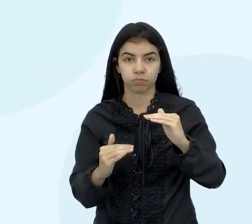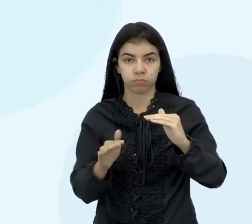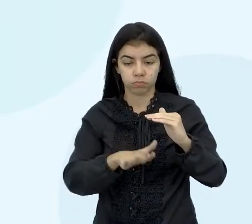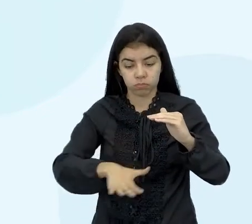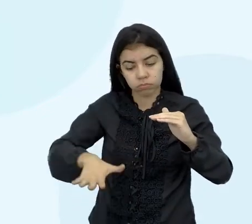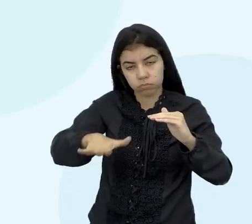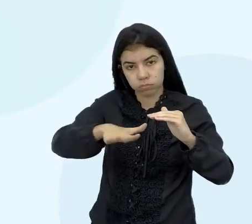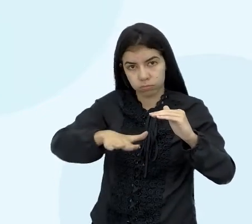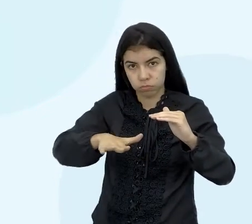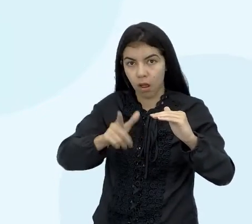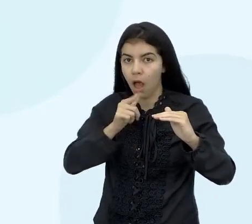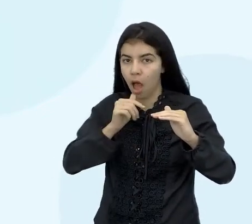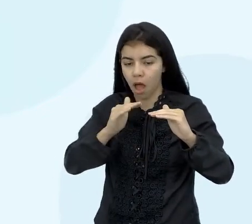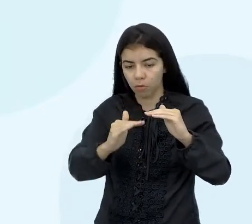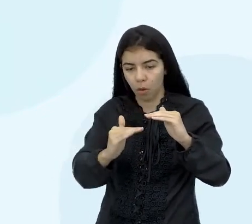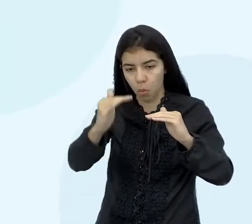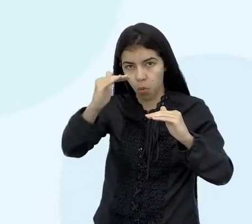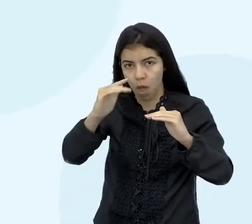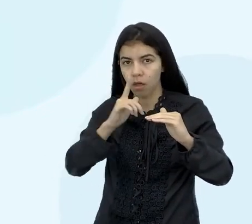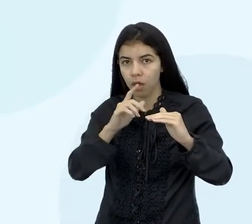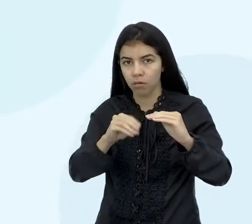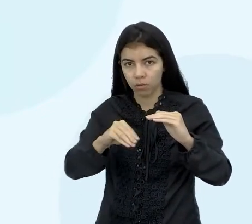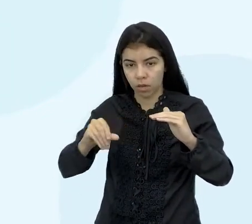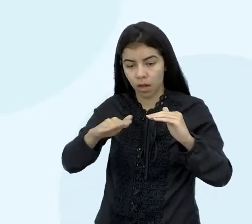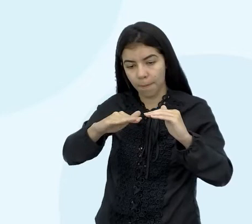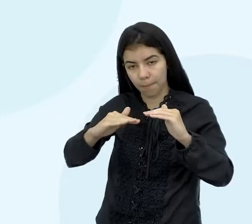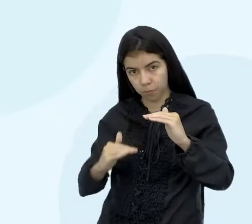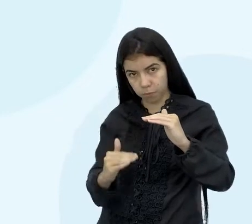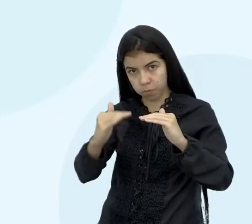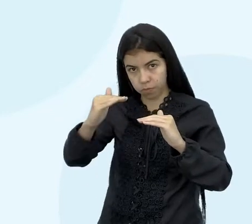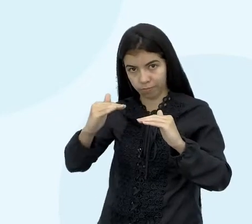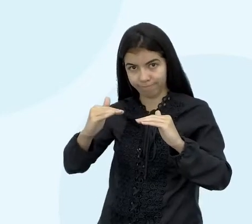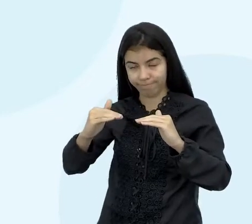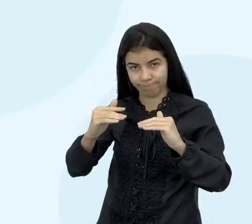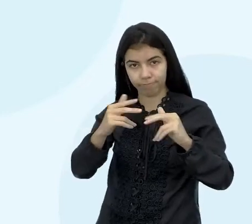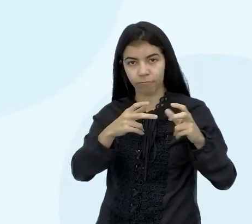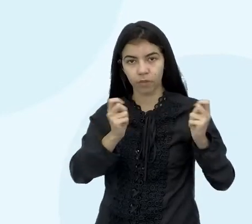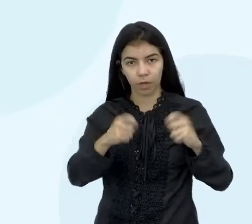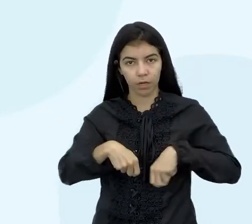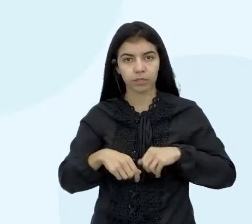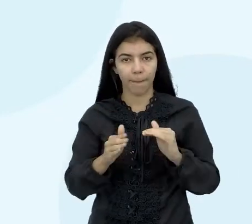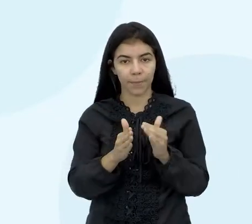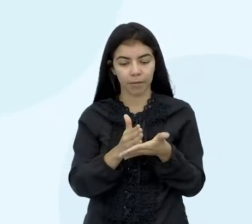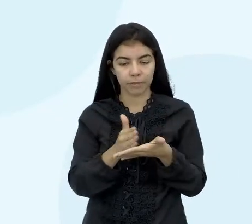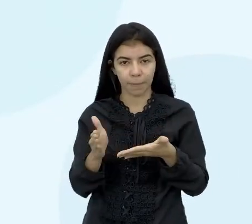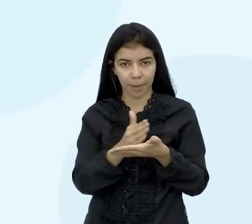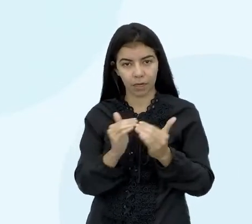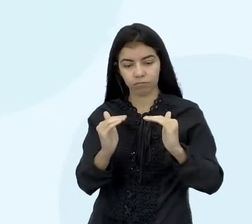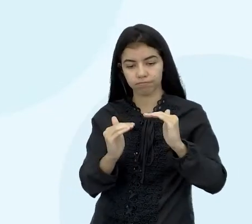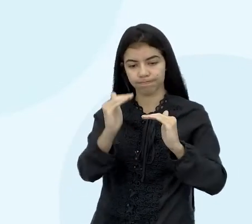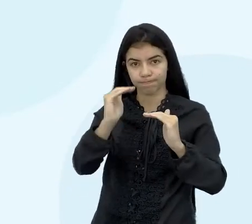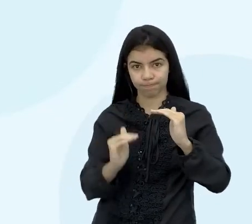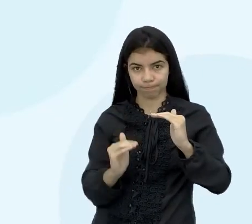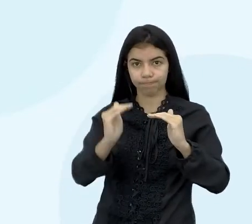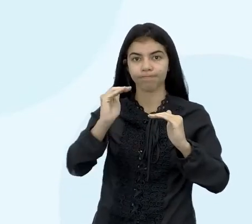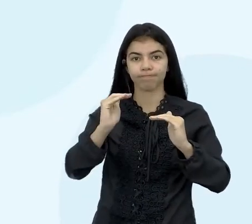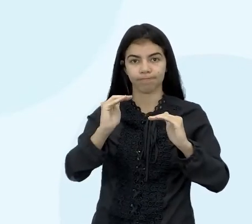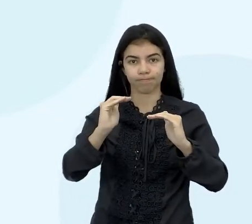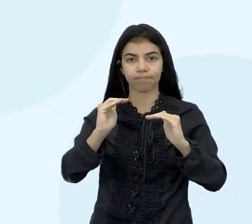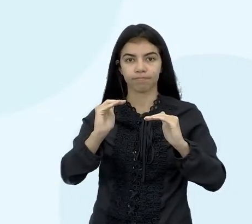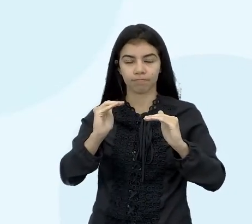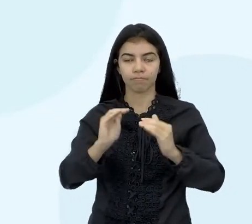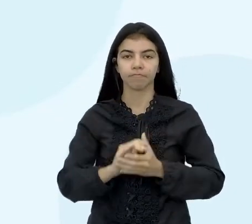afundar ali no pote, né? Então, decantar, vai ficar no fundo. Então, você consegue fazer a separação, você consegue tirar a parte